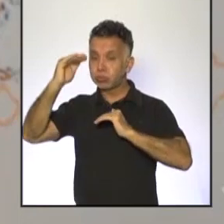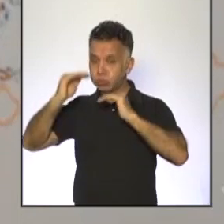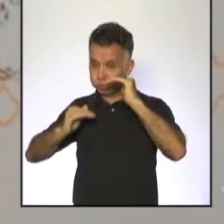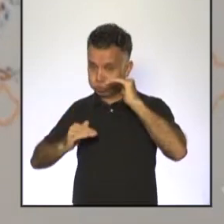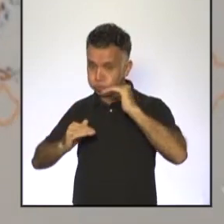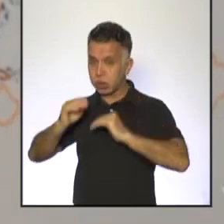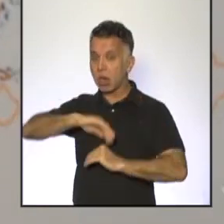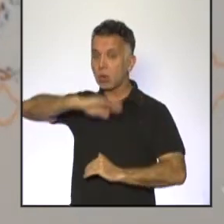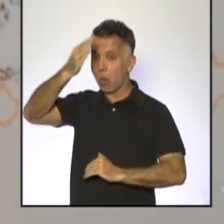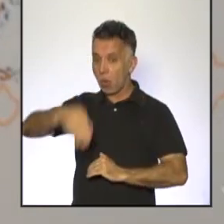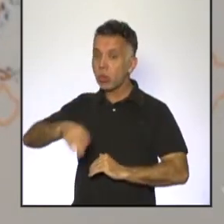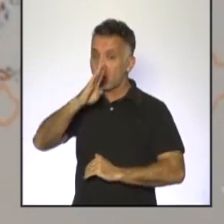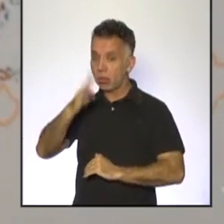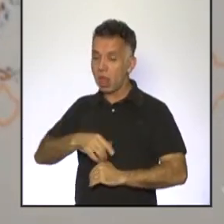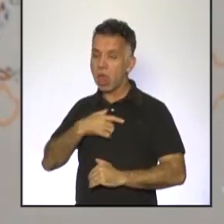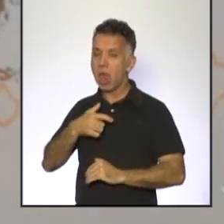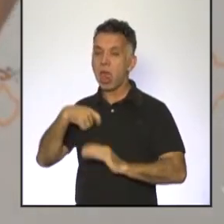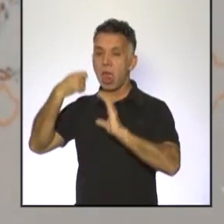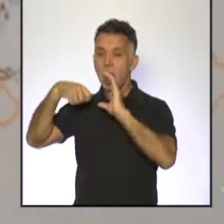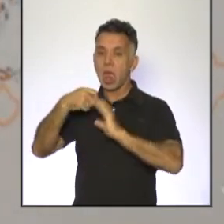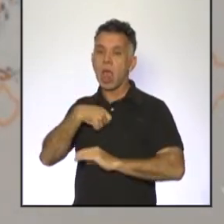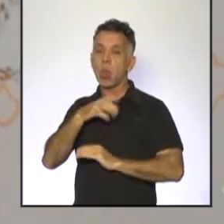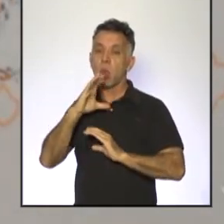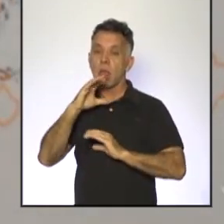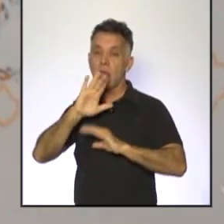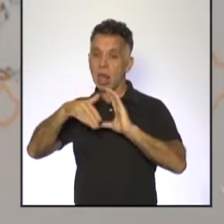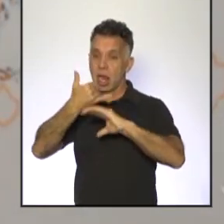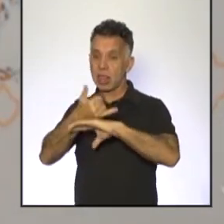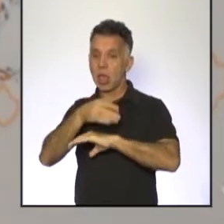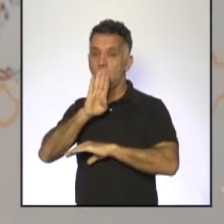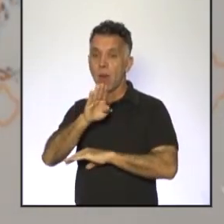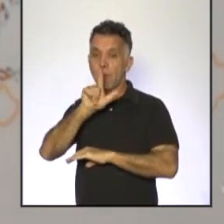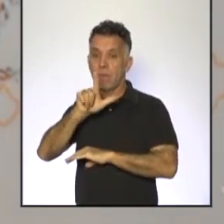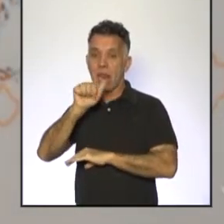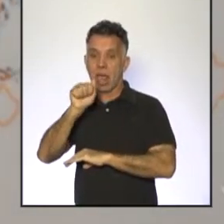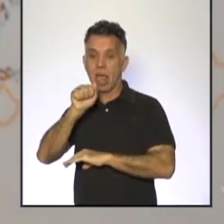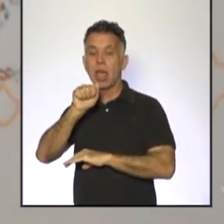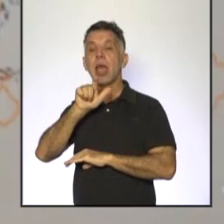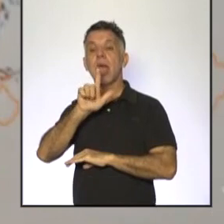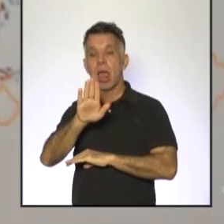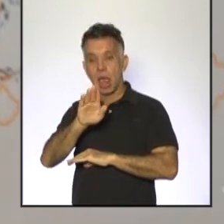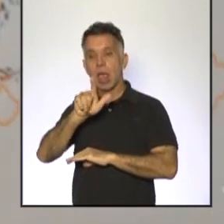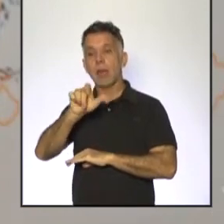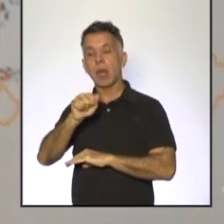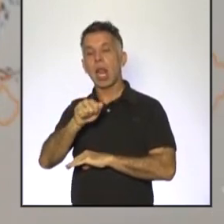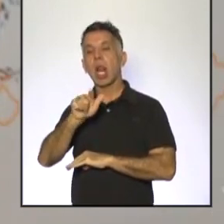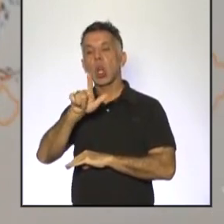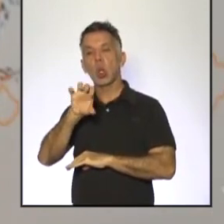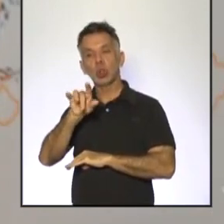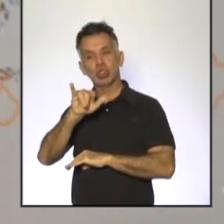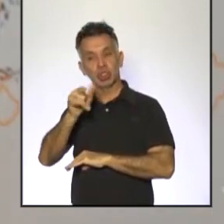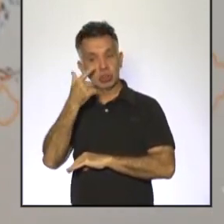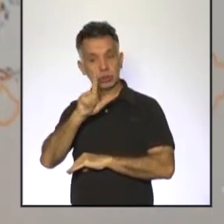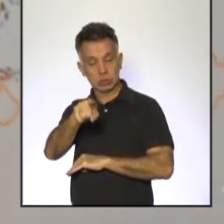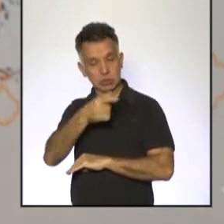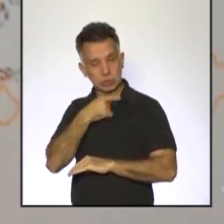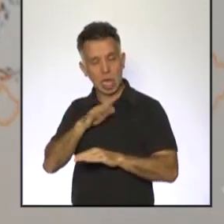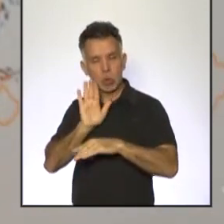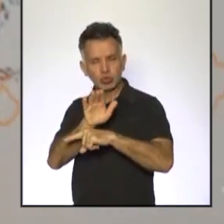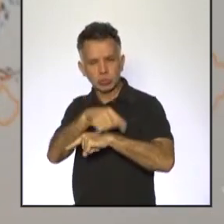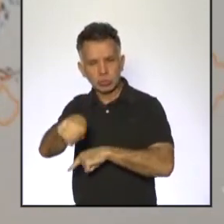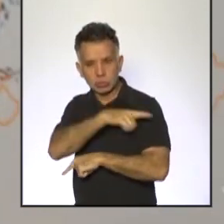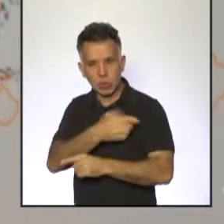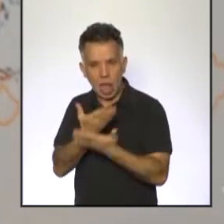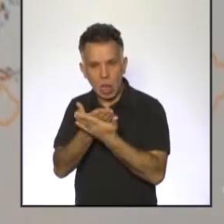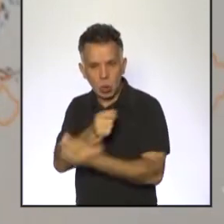vídeo sobre montanhas no Brasil no canal Blablalogia também. Então isso ajuda muito a estruturar essa base. Para você que é aluno,